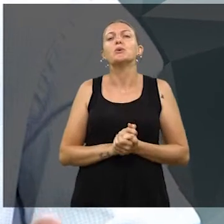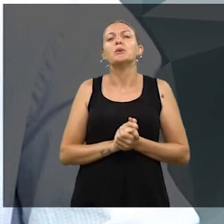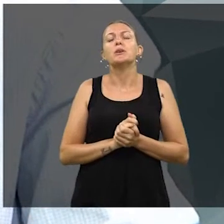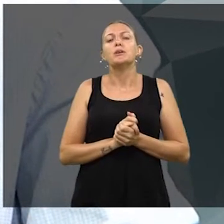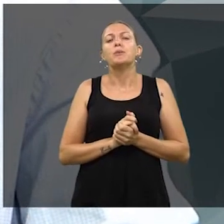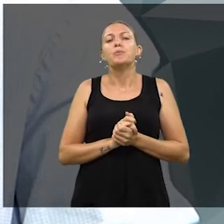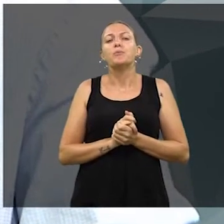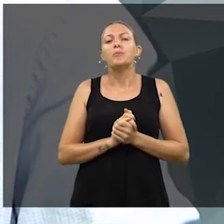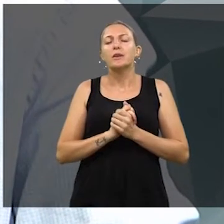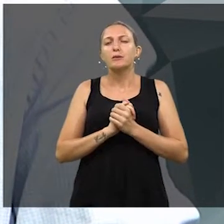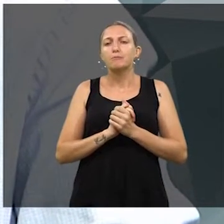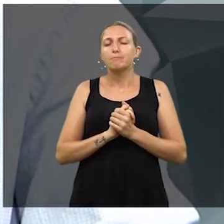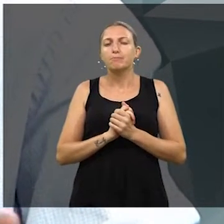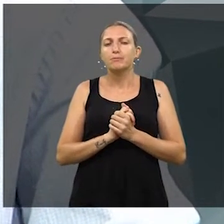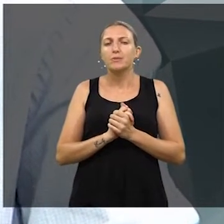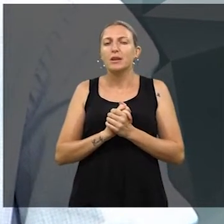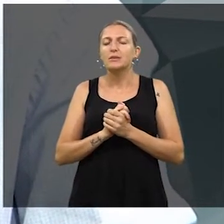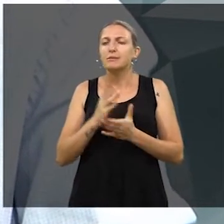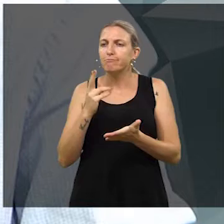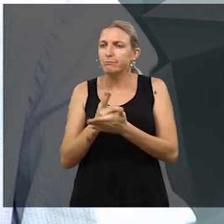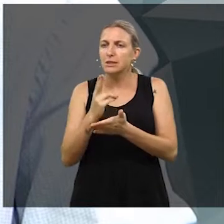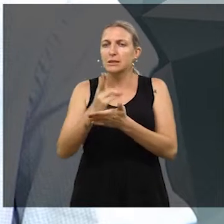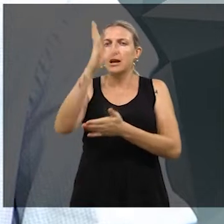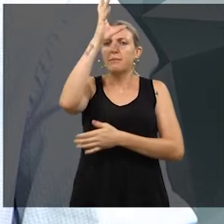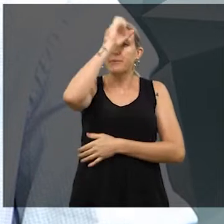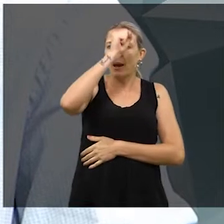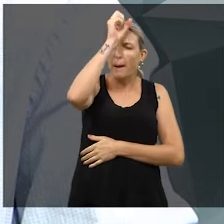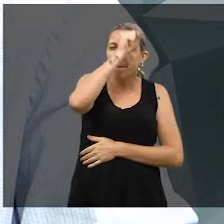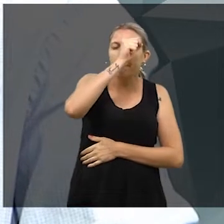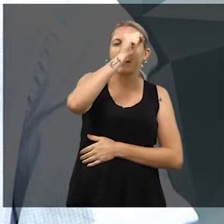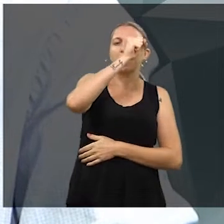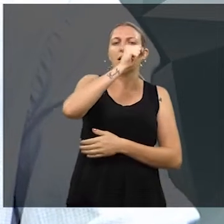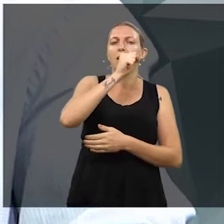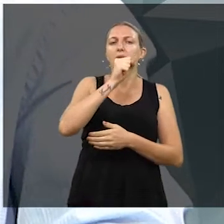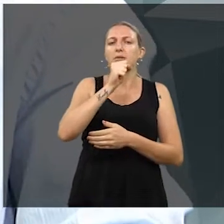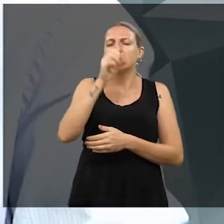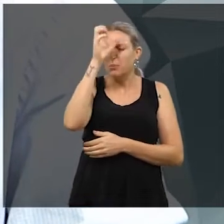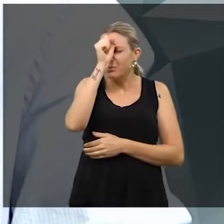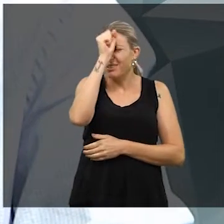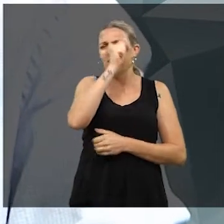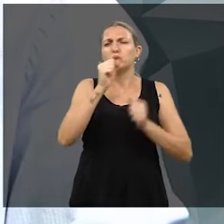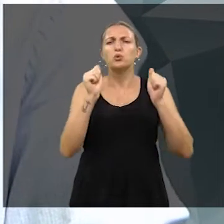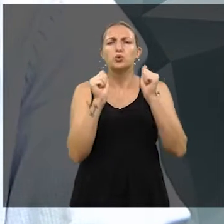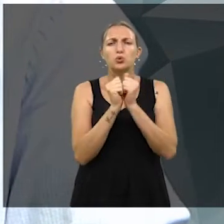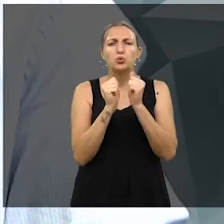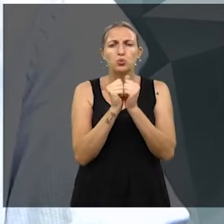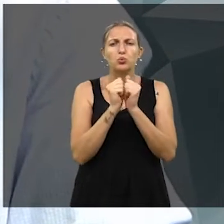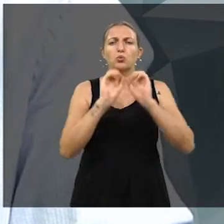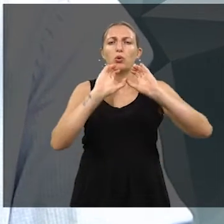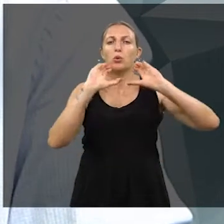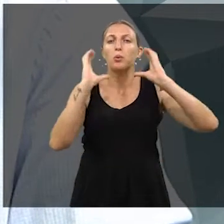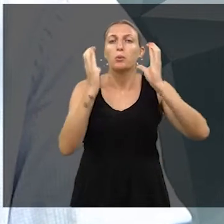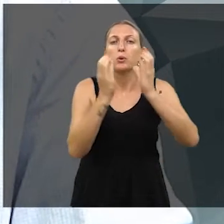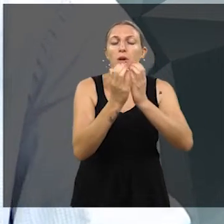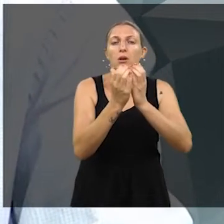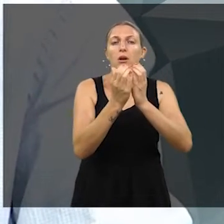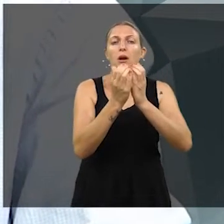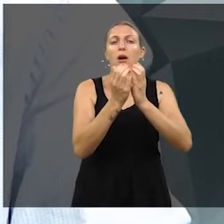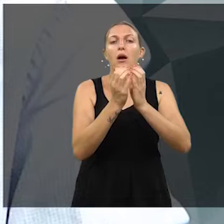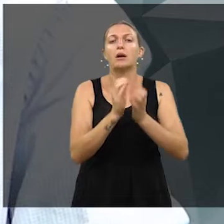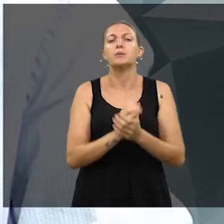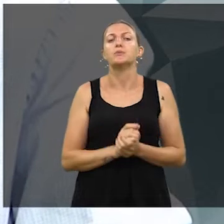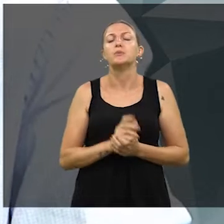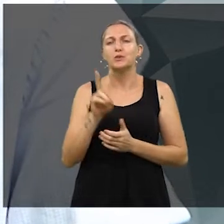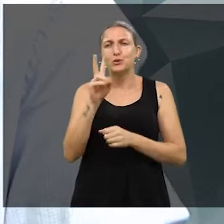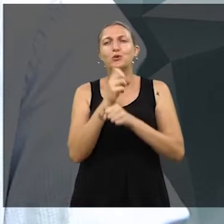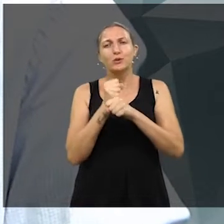mandato. Então, todo mandato ele é um aprendizado constante, né, a gente aprende constantemente junto com a comunidade, não diferente